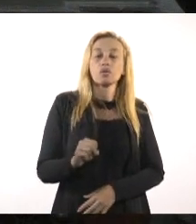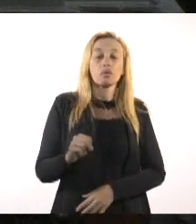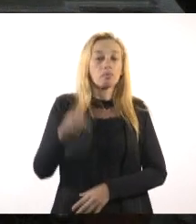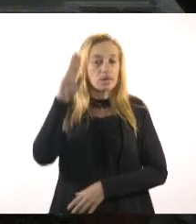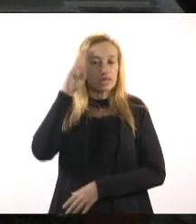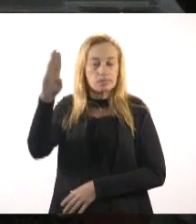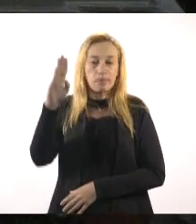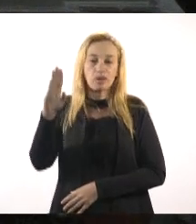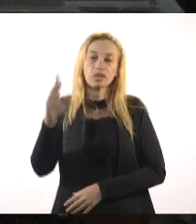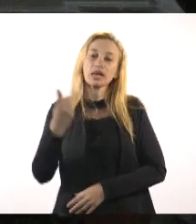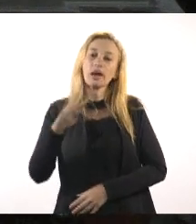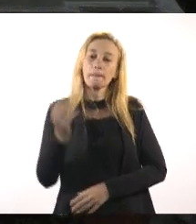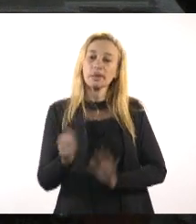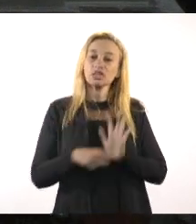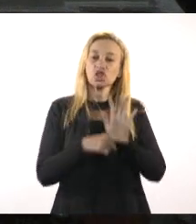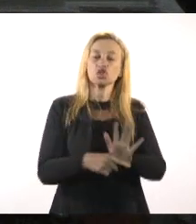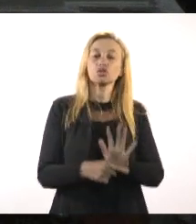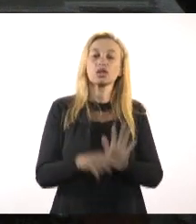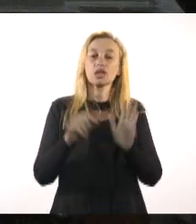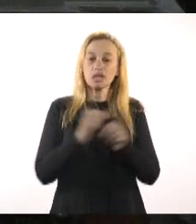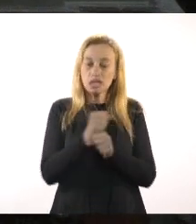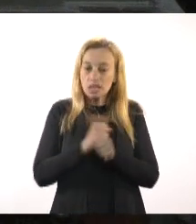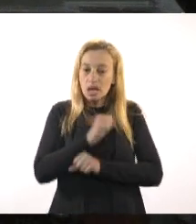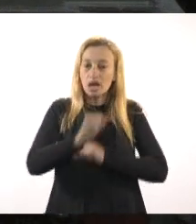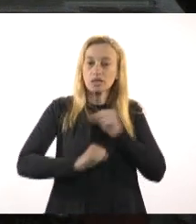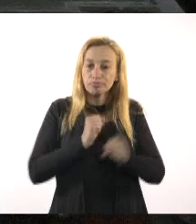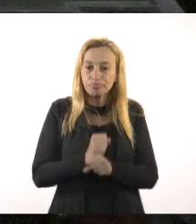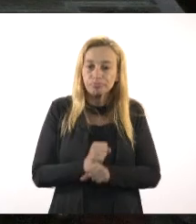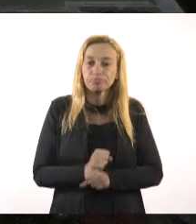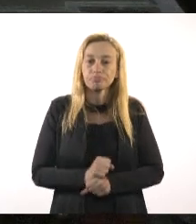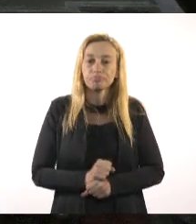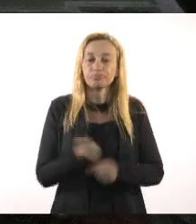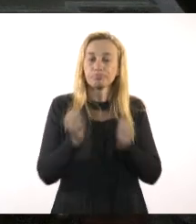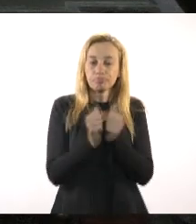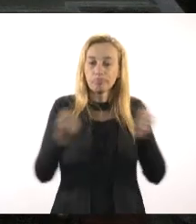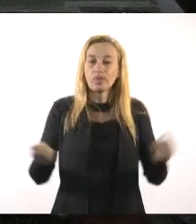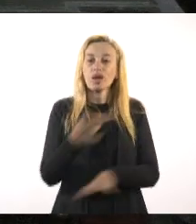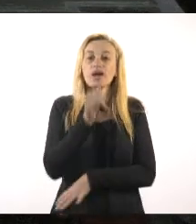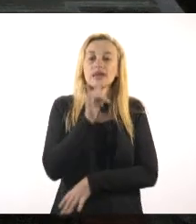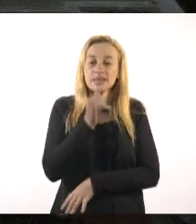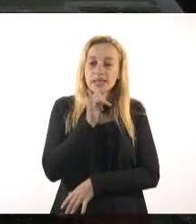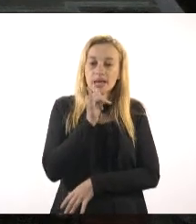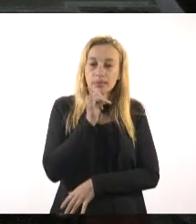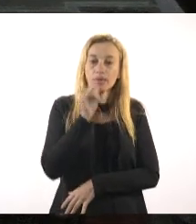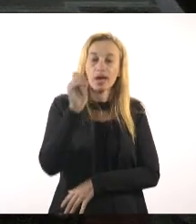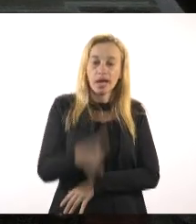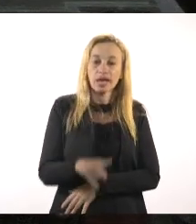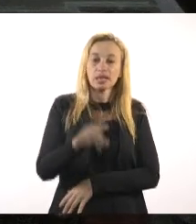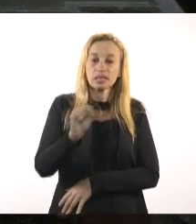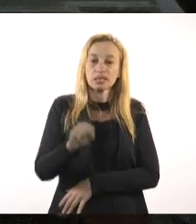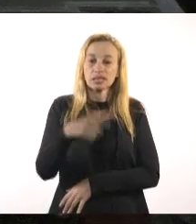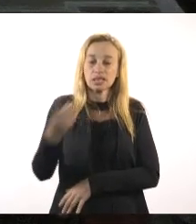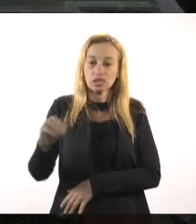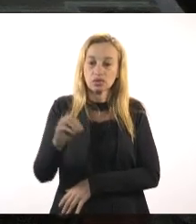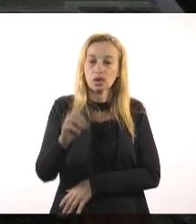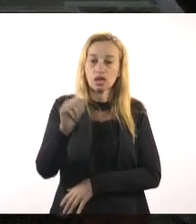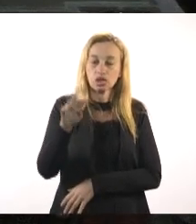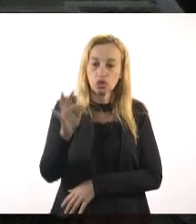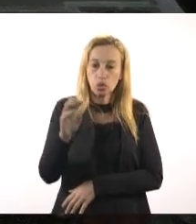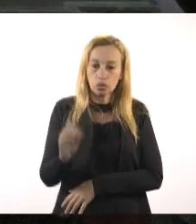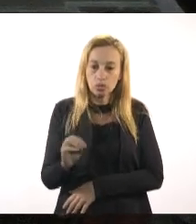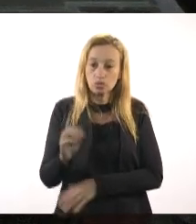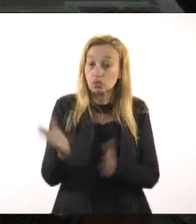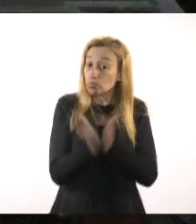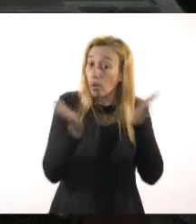da fraternidade desse ano, mas um símbolo geral de um grande exemplo, inspiração, que é Santa Dulce dos Pobres, que teve a sua